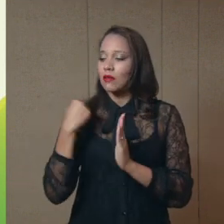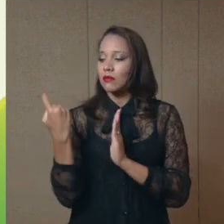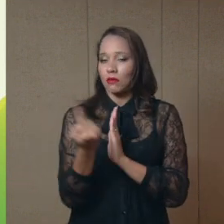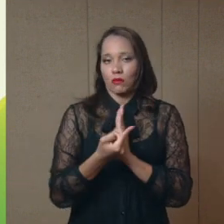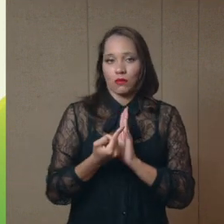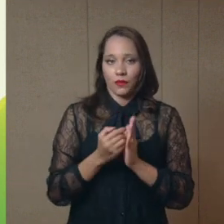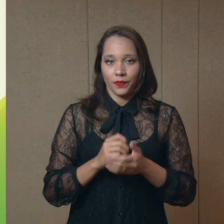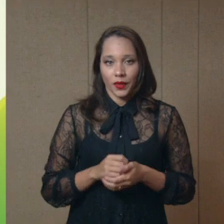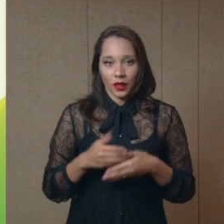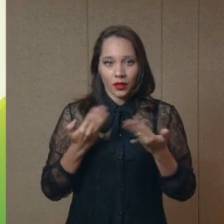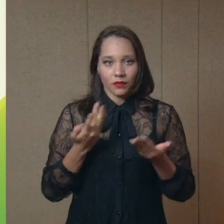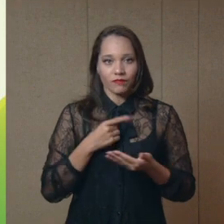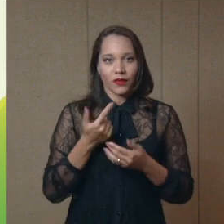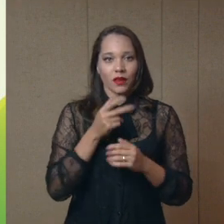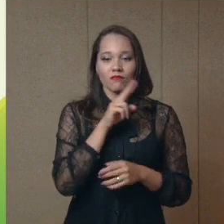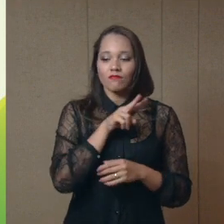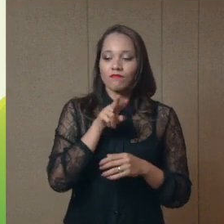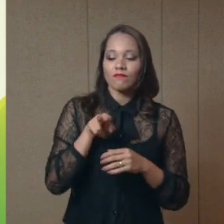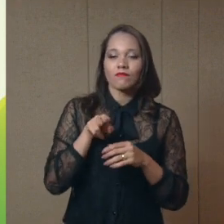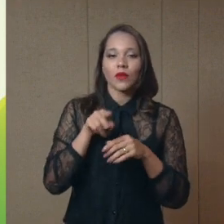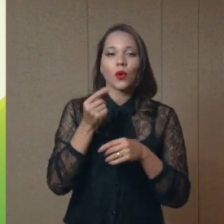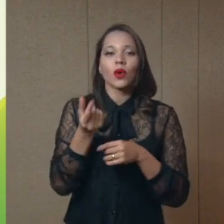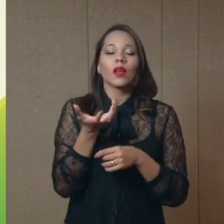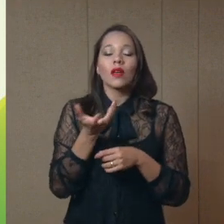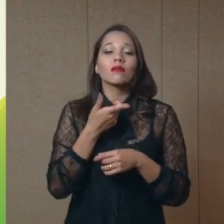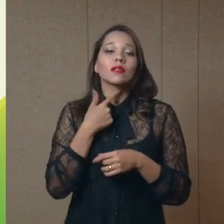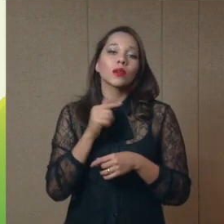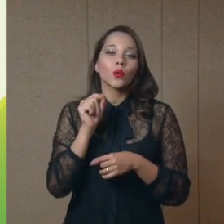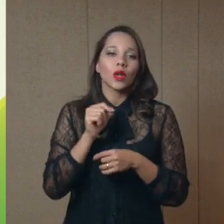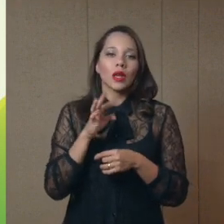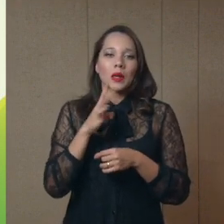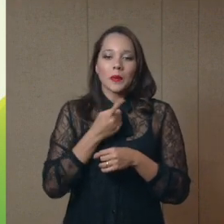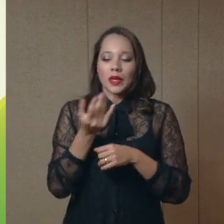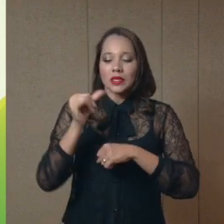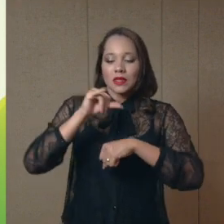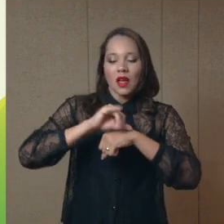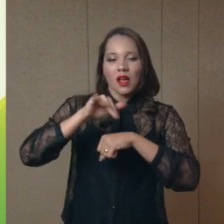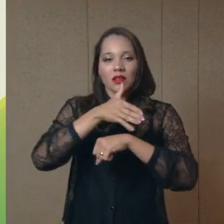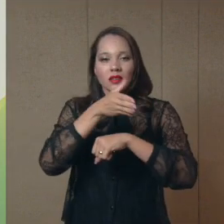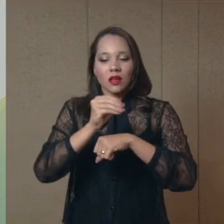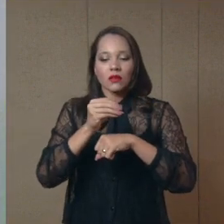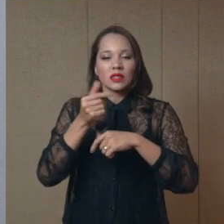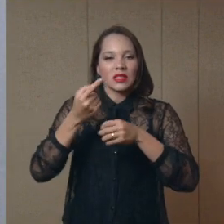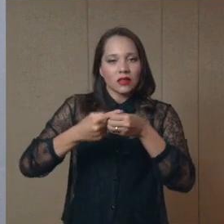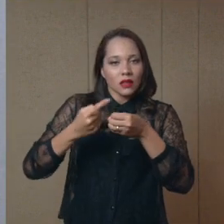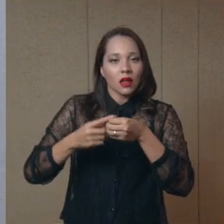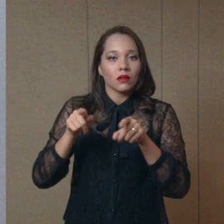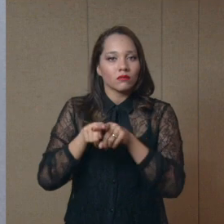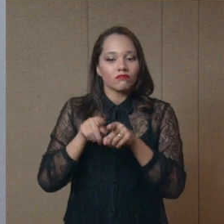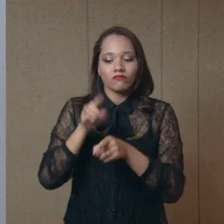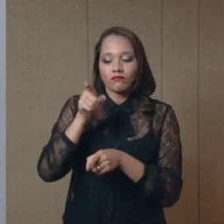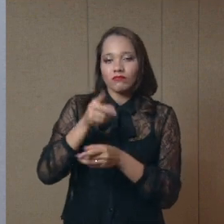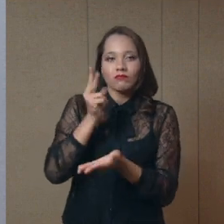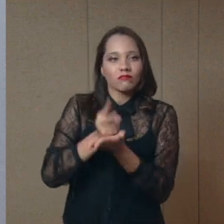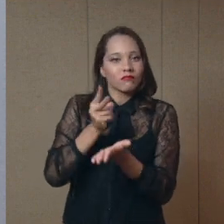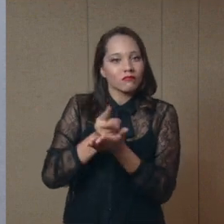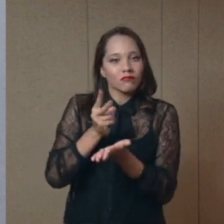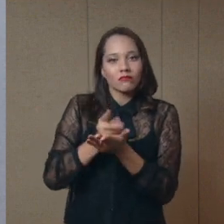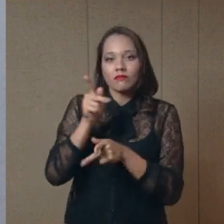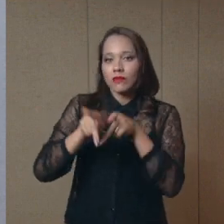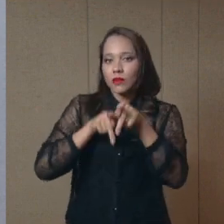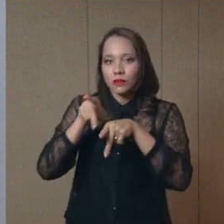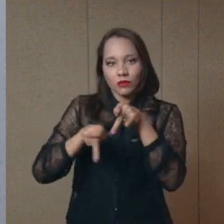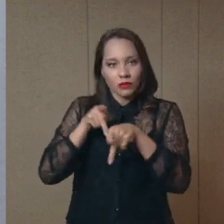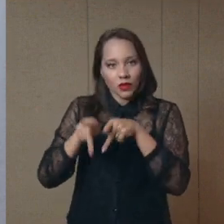entorno então a gente tem esse olhar também para desconcentrar essa atuação dessas cidades porque elas sempre vão atrair a população